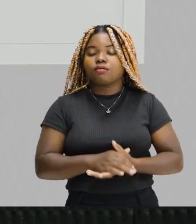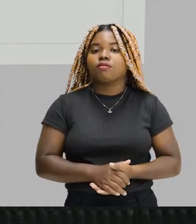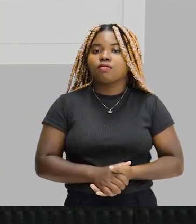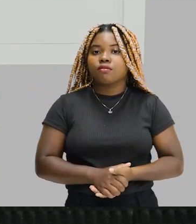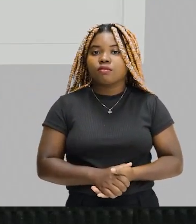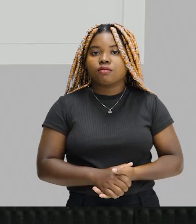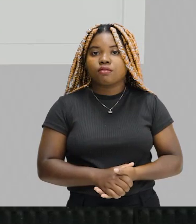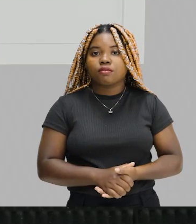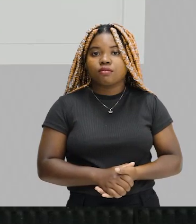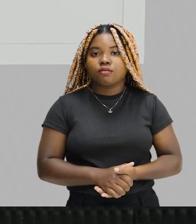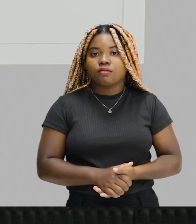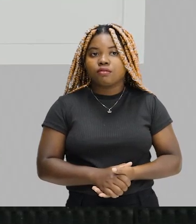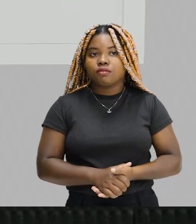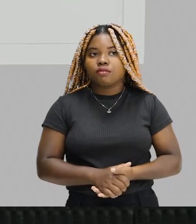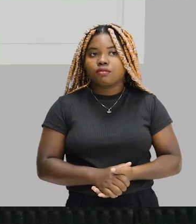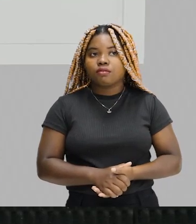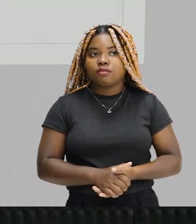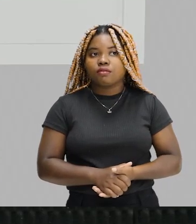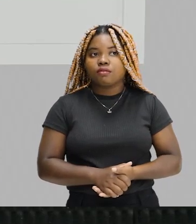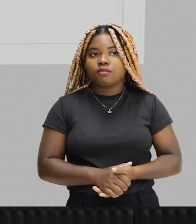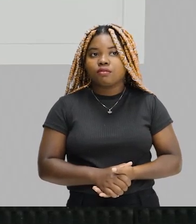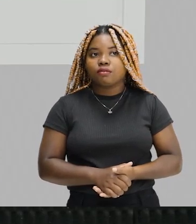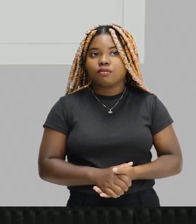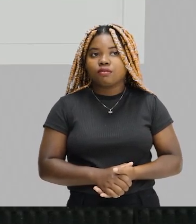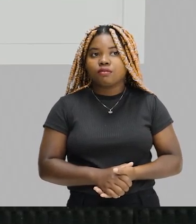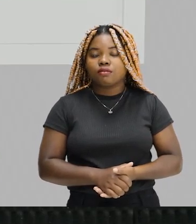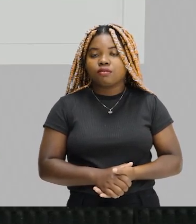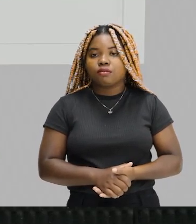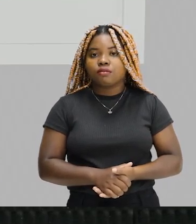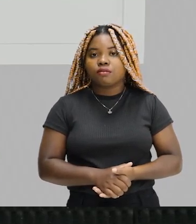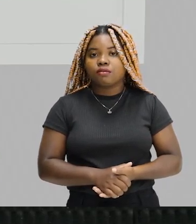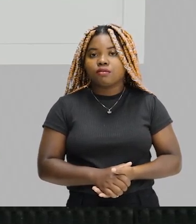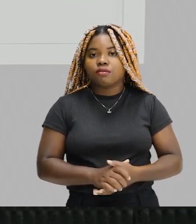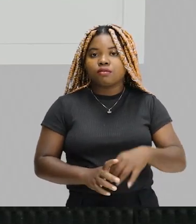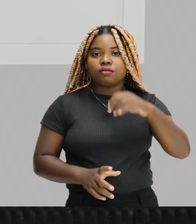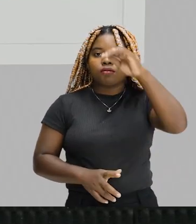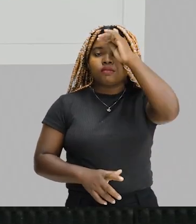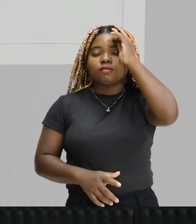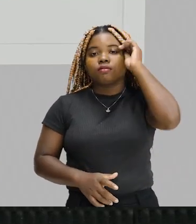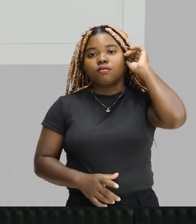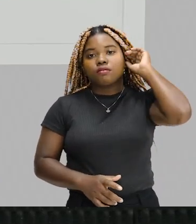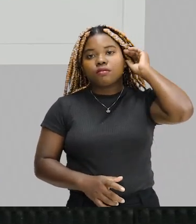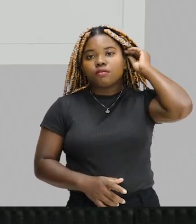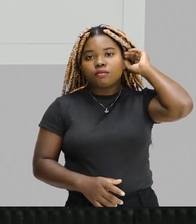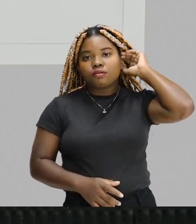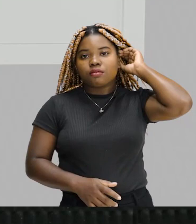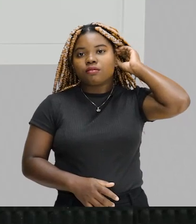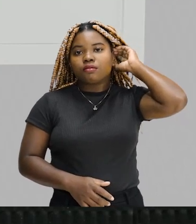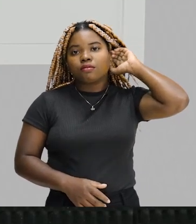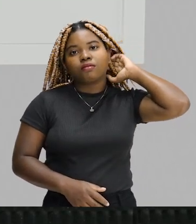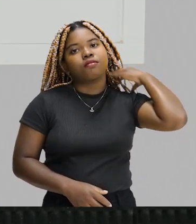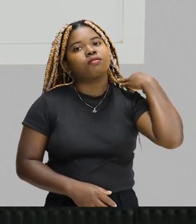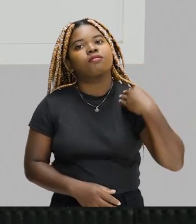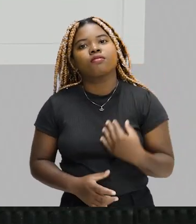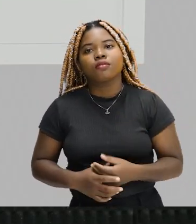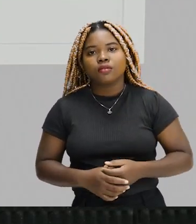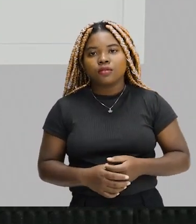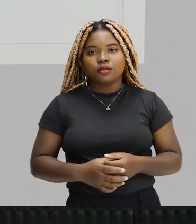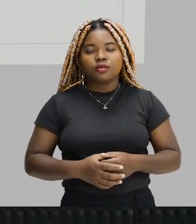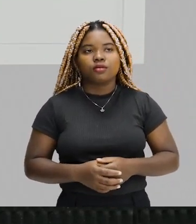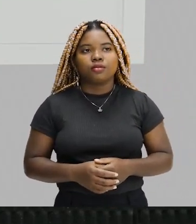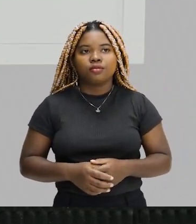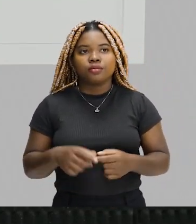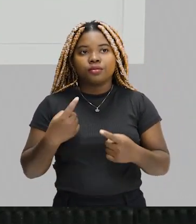Ok? Carga do próton, mais 1. E a carga do nêutron é 0. Ok? 0 porque o nêutron é